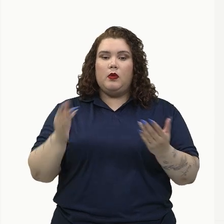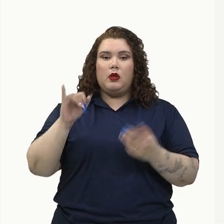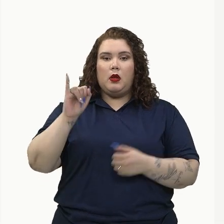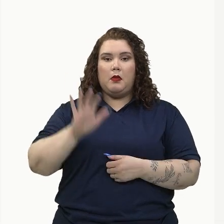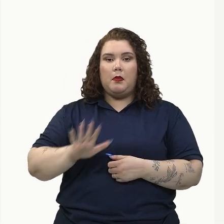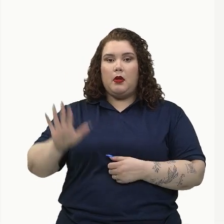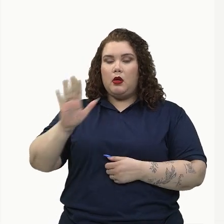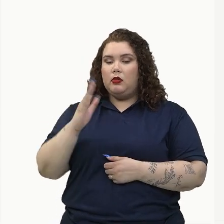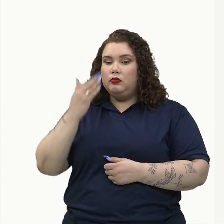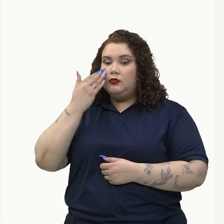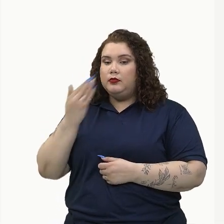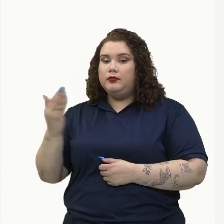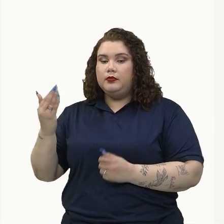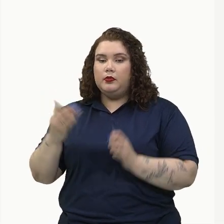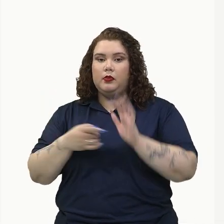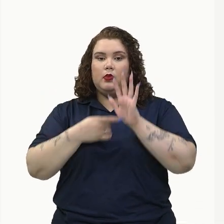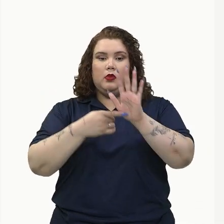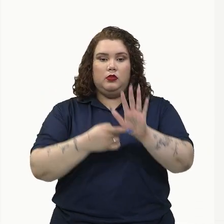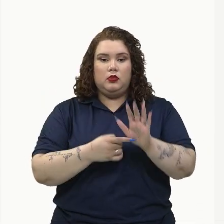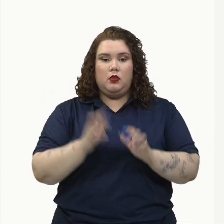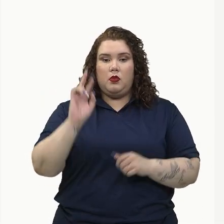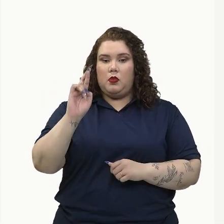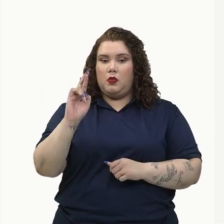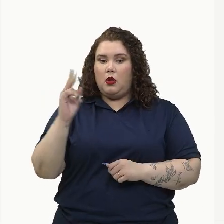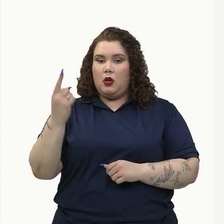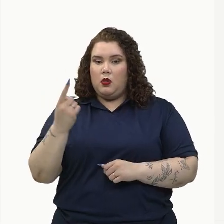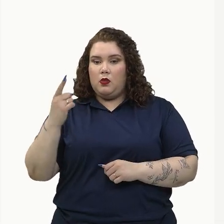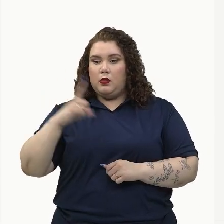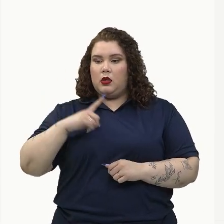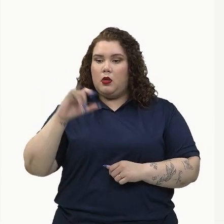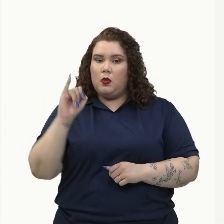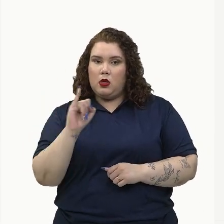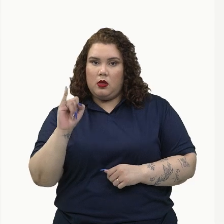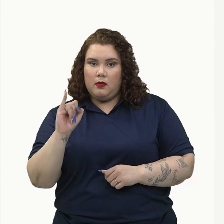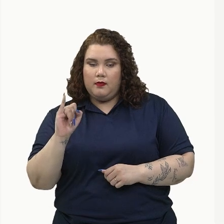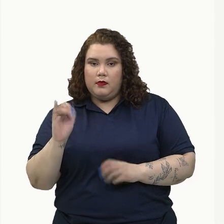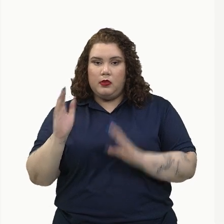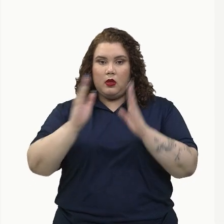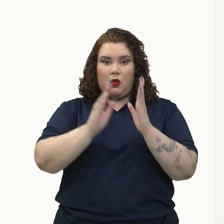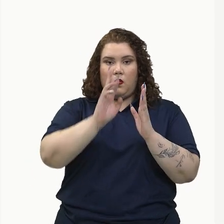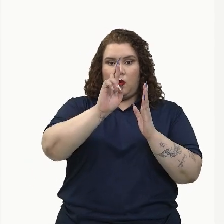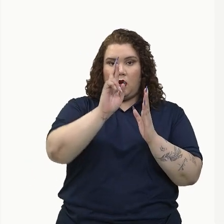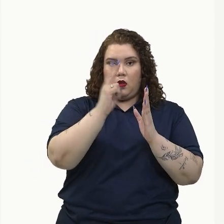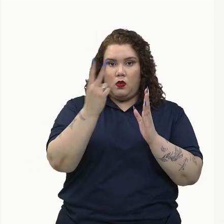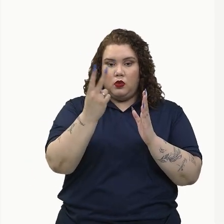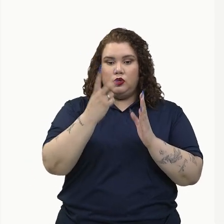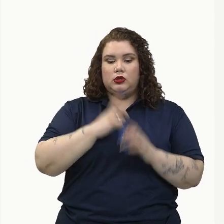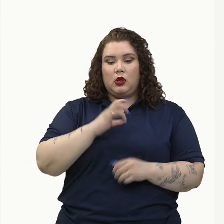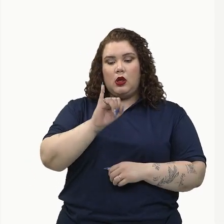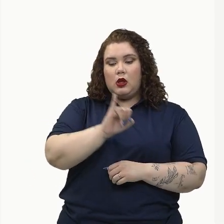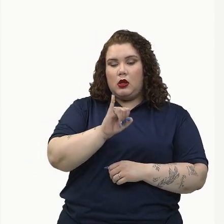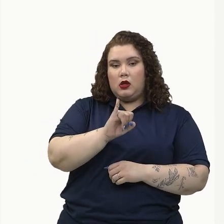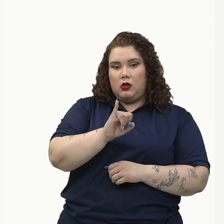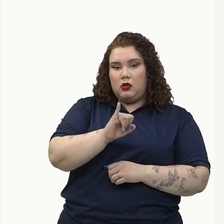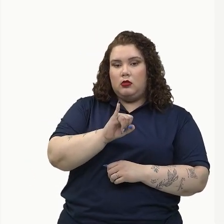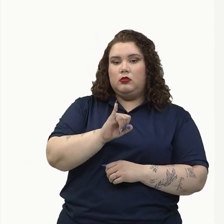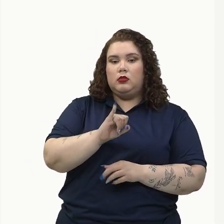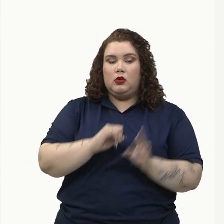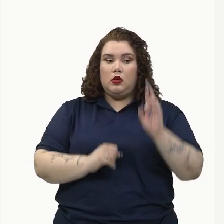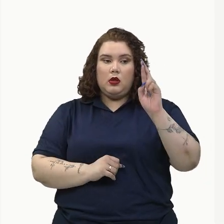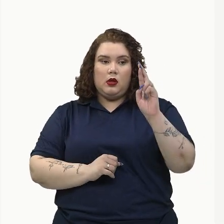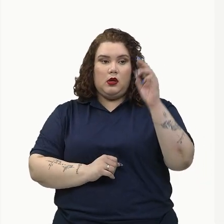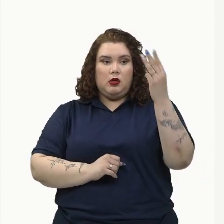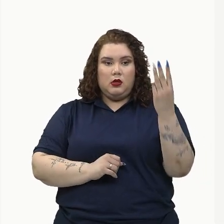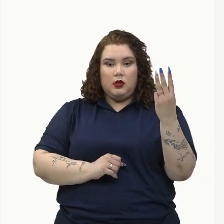ó, que pelo resistor R1 passa uma corrente I. Pelo resistor R2 também passa uma corrente I. E pelo